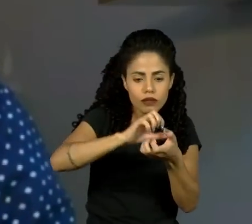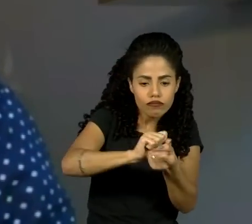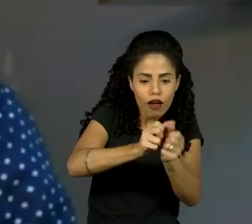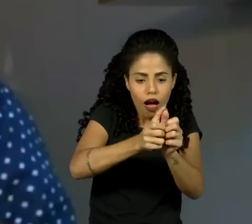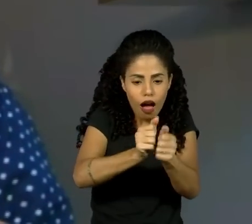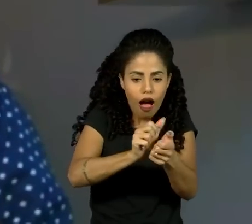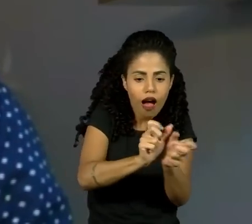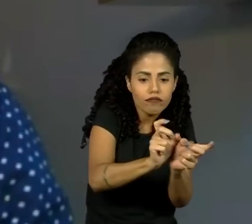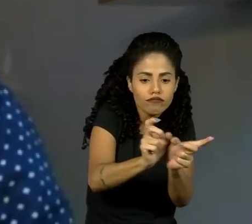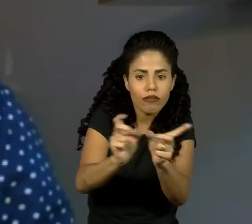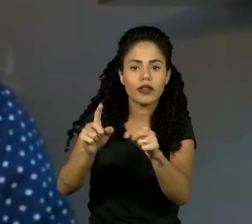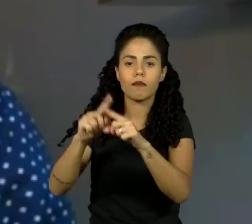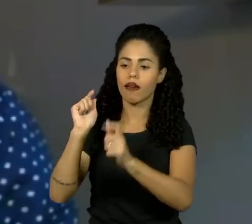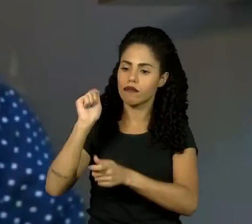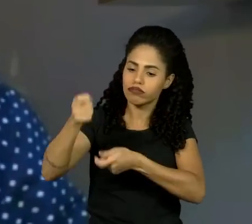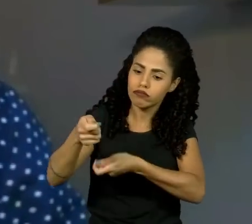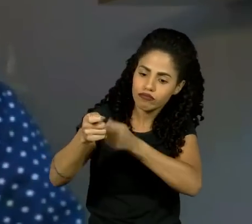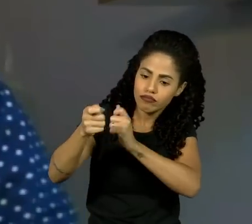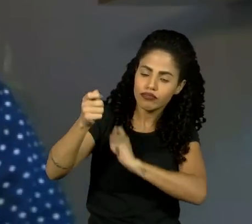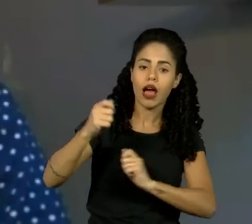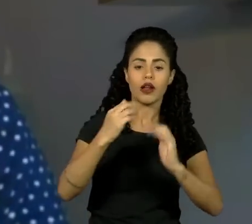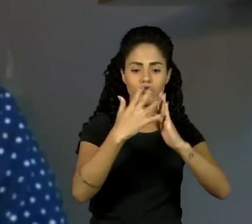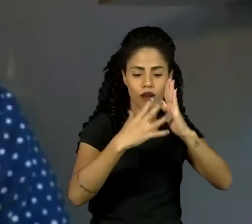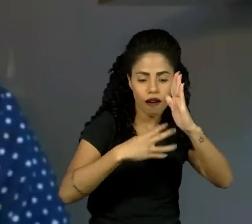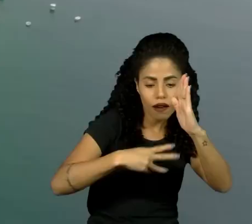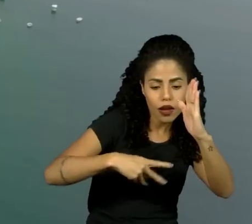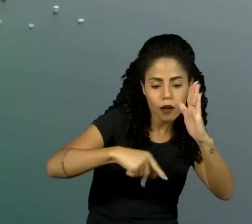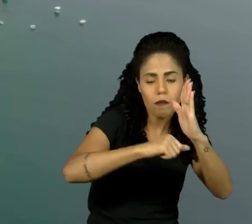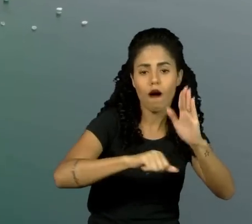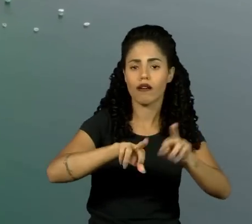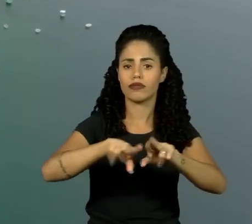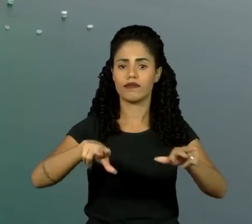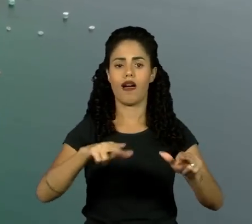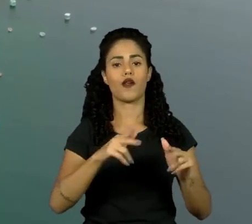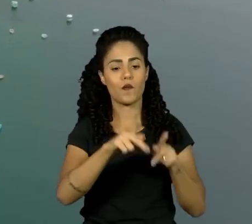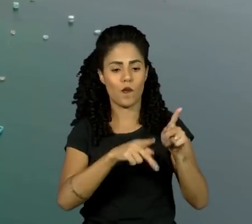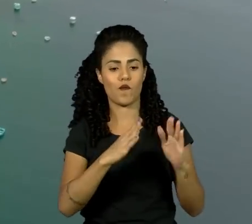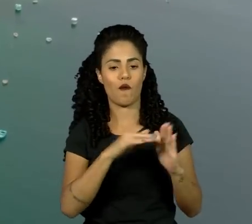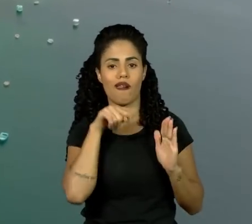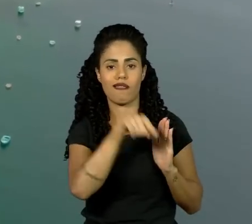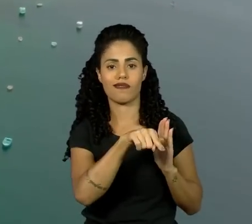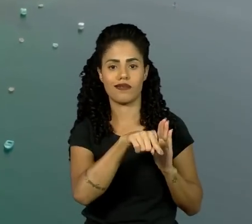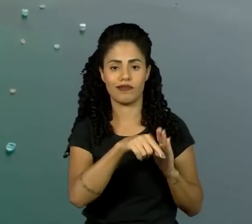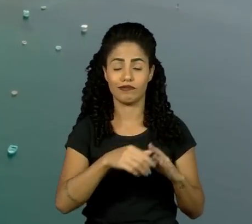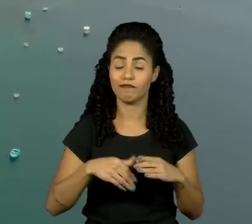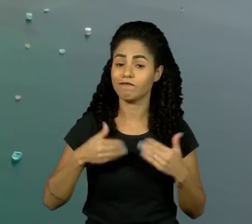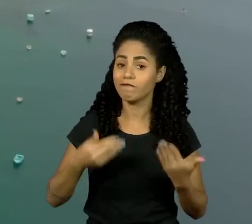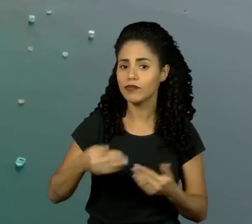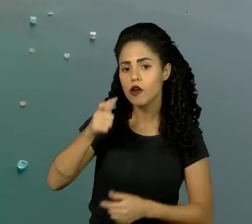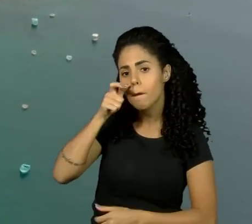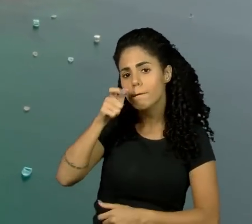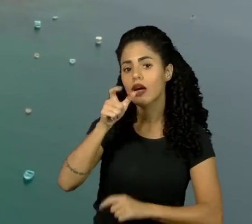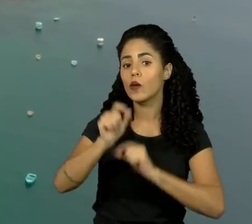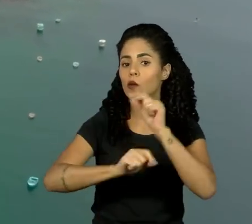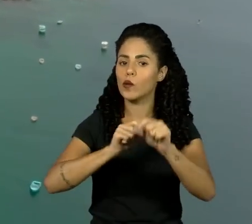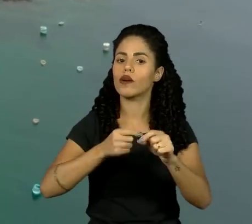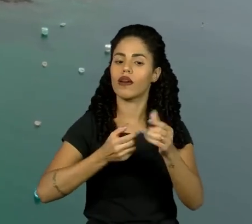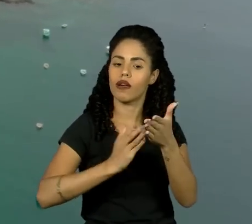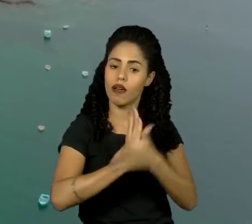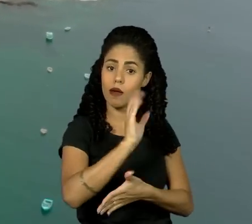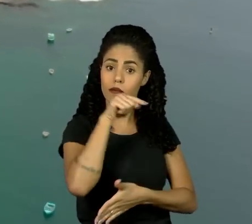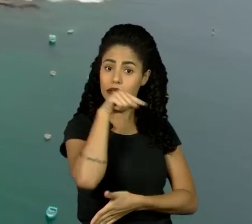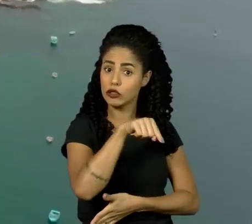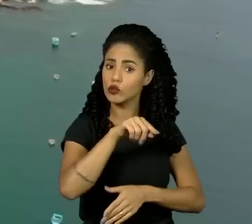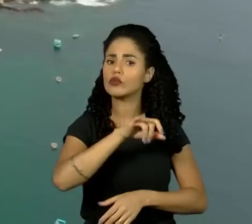de marisqueiras, são áreas de quilombolas, são áreas de ribeirinhos. Os interessados na aprovação da PEC